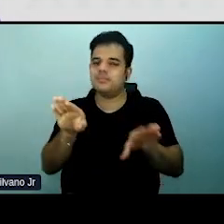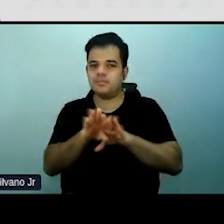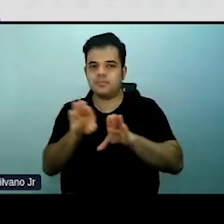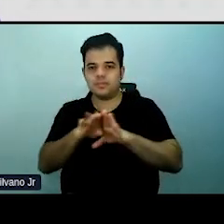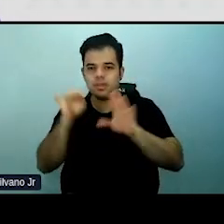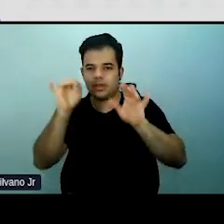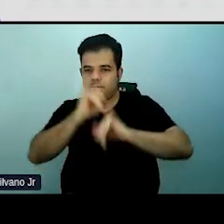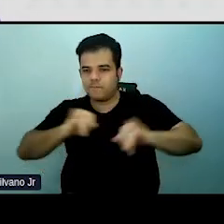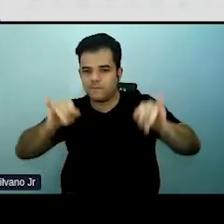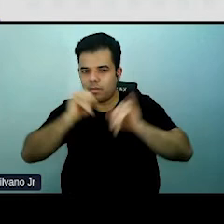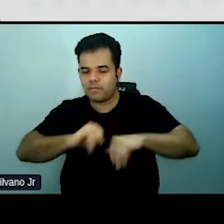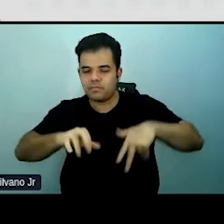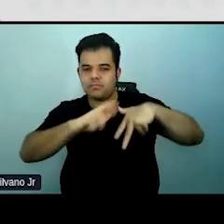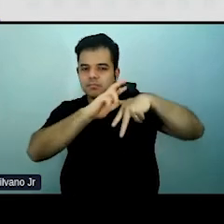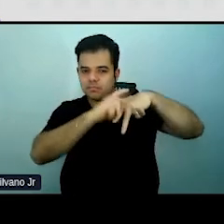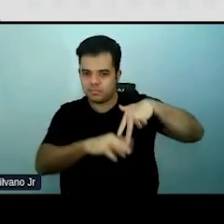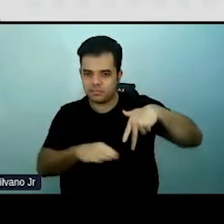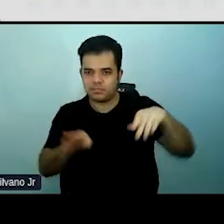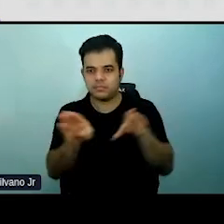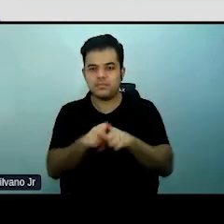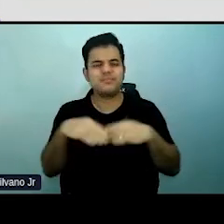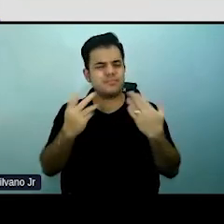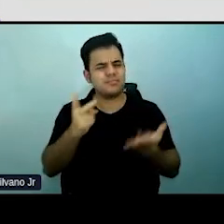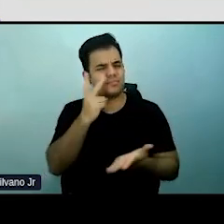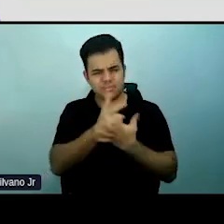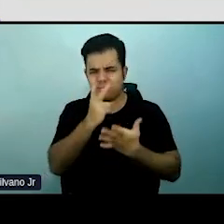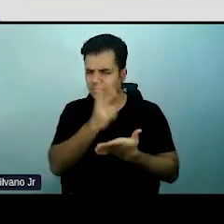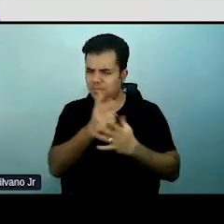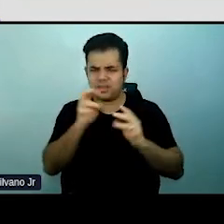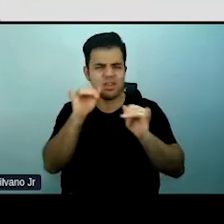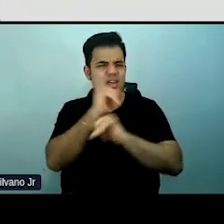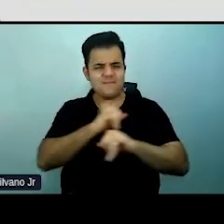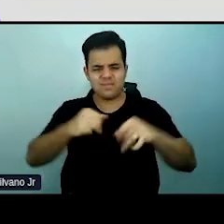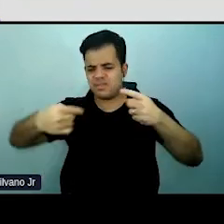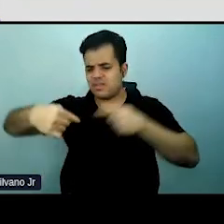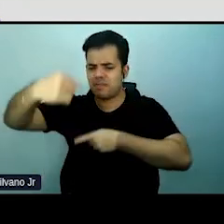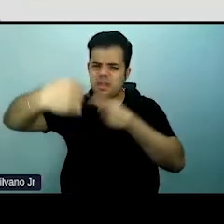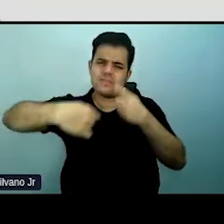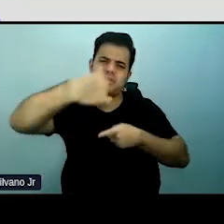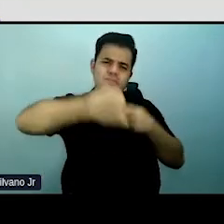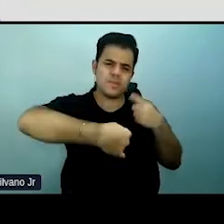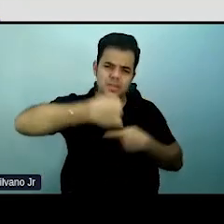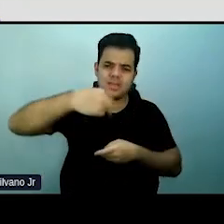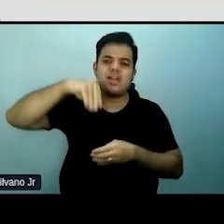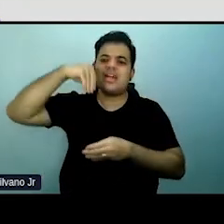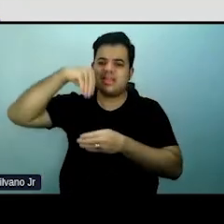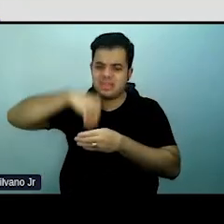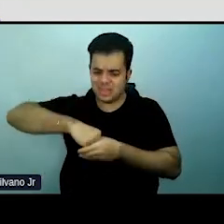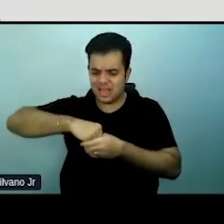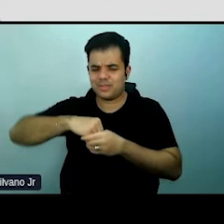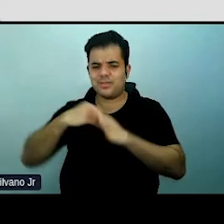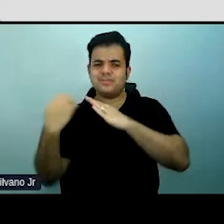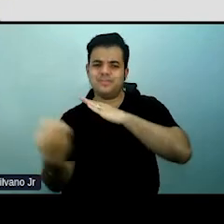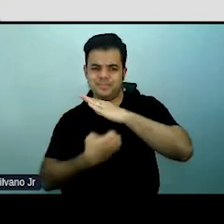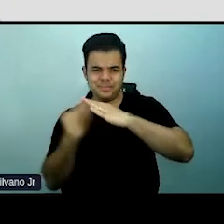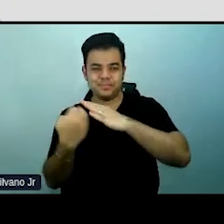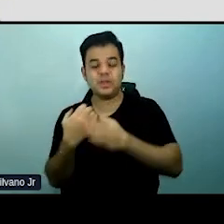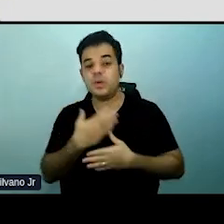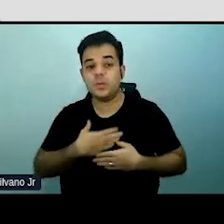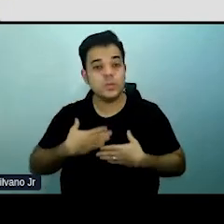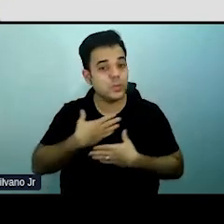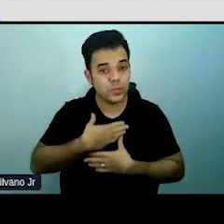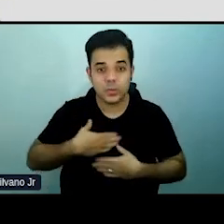diversidade de gênero, enfim. Então, a gente está sempre fomentando esse tipo de debate dentro da Lambda, porque uma das coisas que eu gosto